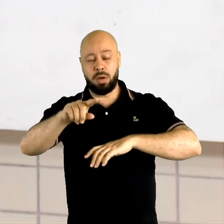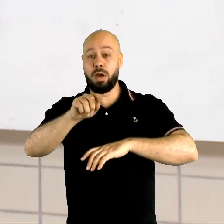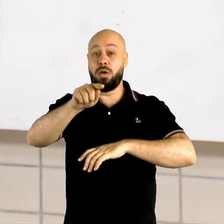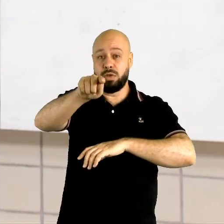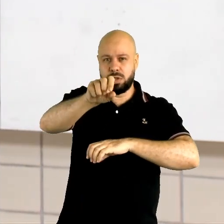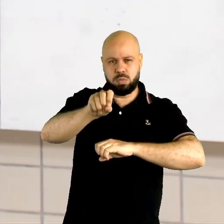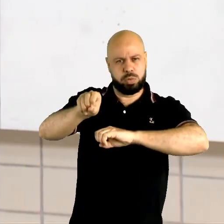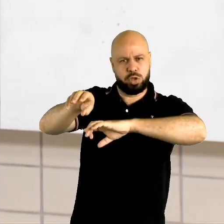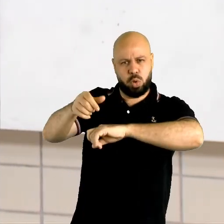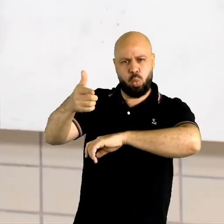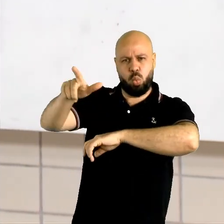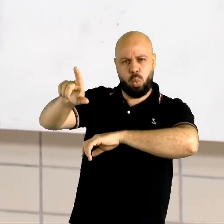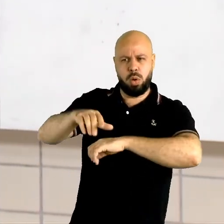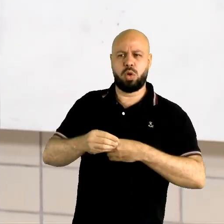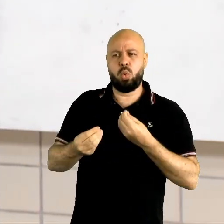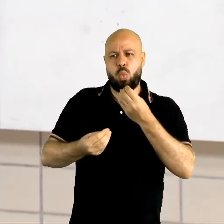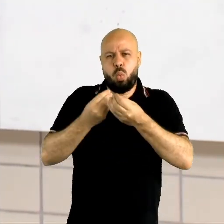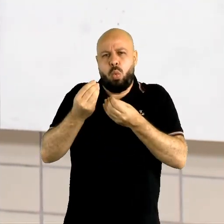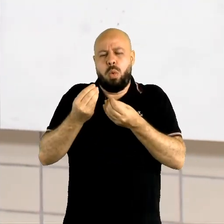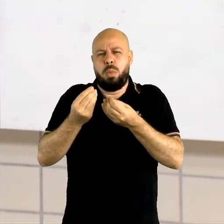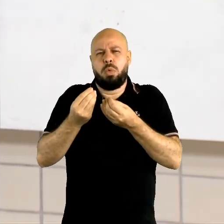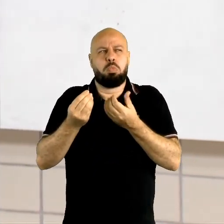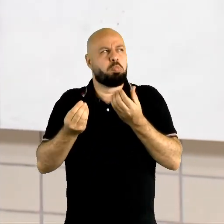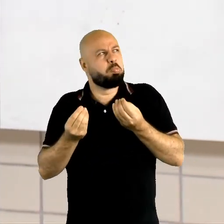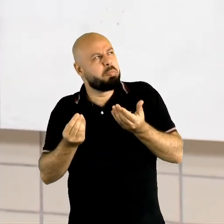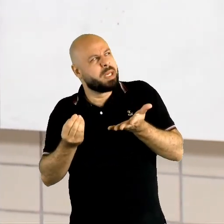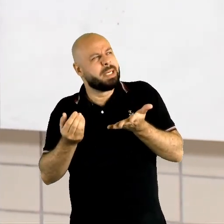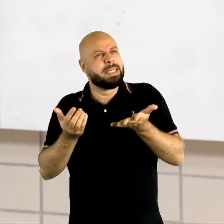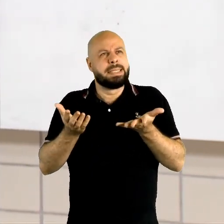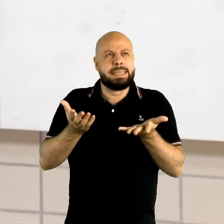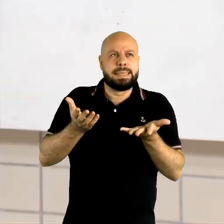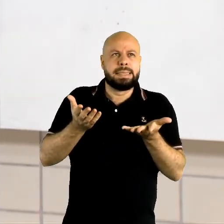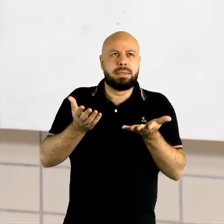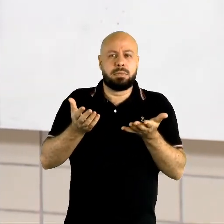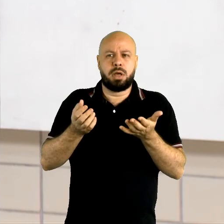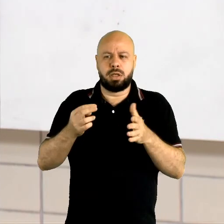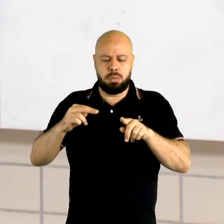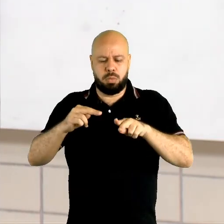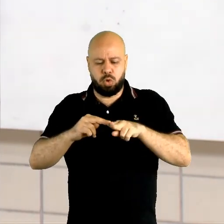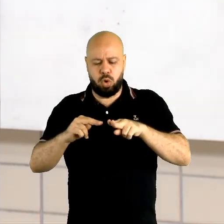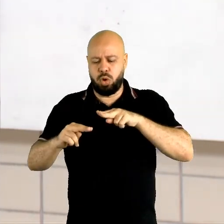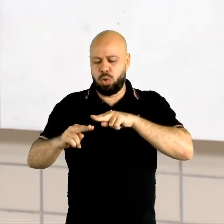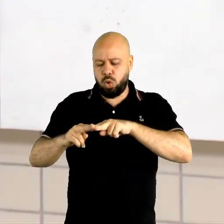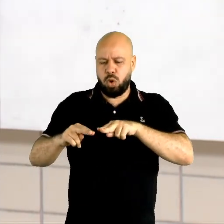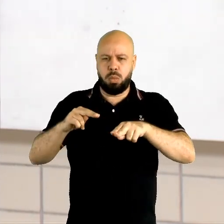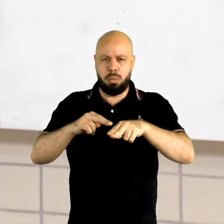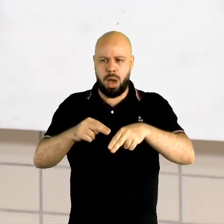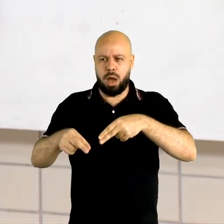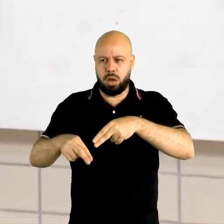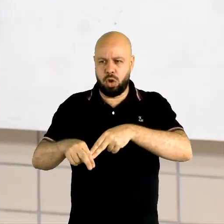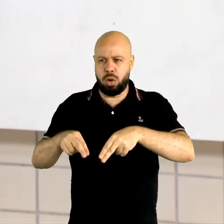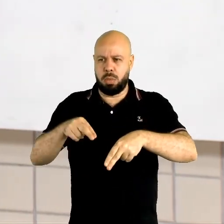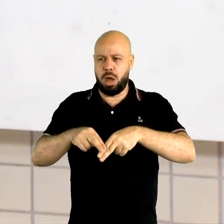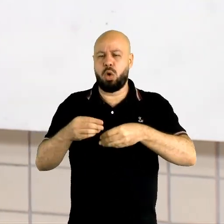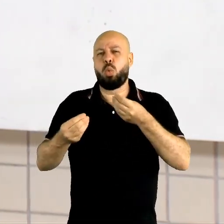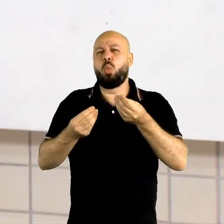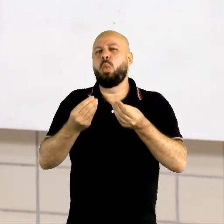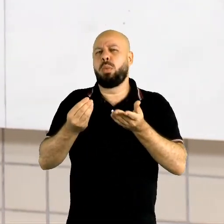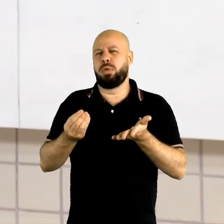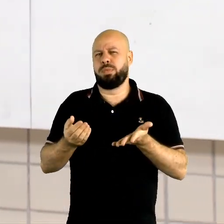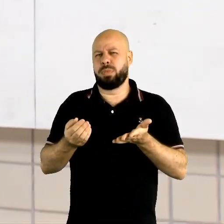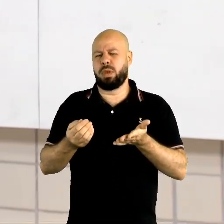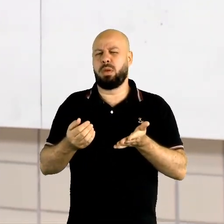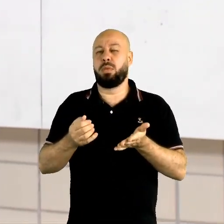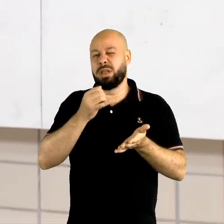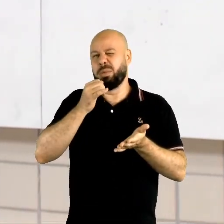alguém como se joga o dominó. O exemplo da outra aula, lembra? O dominó.